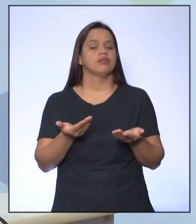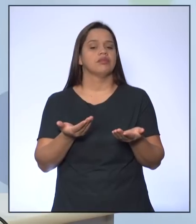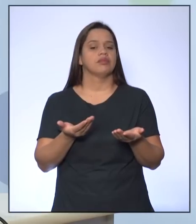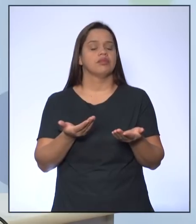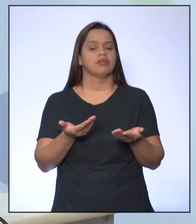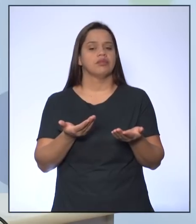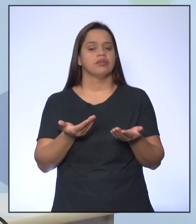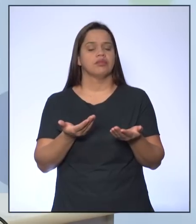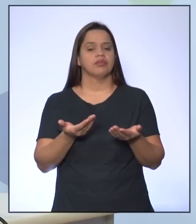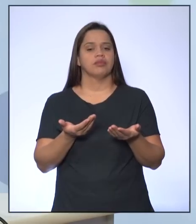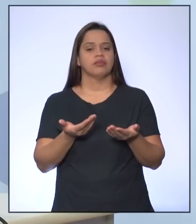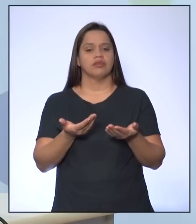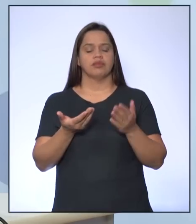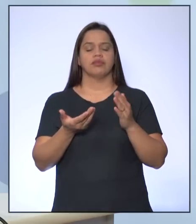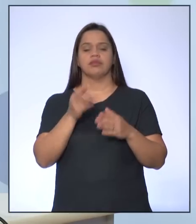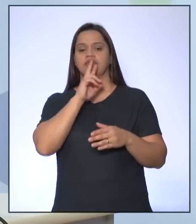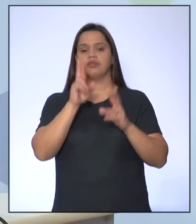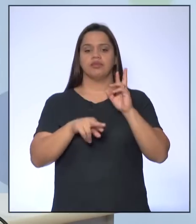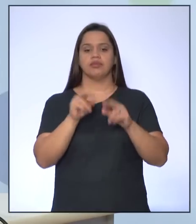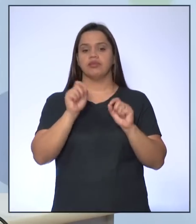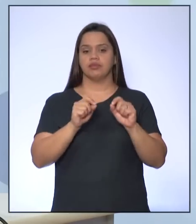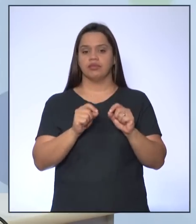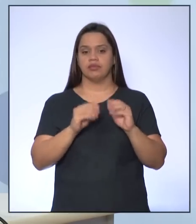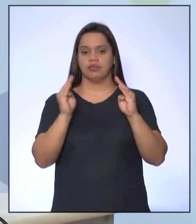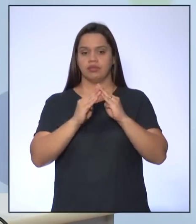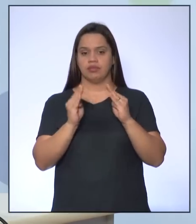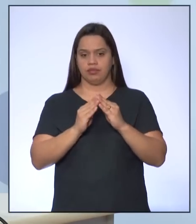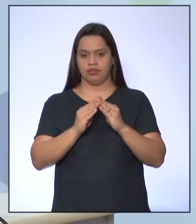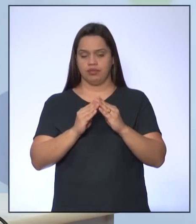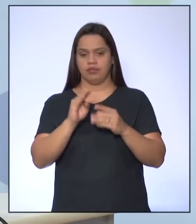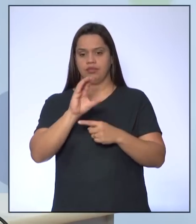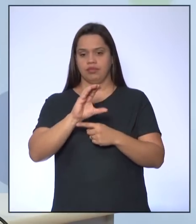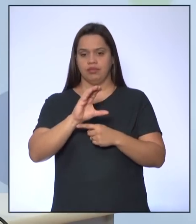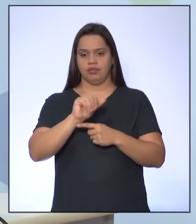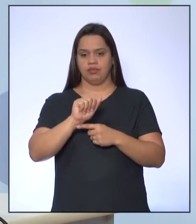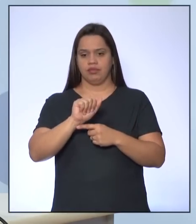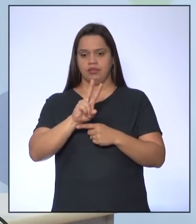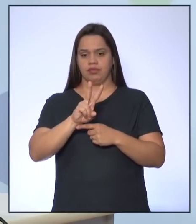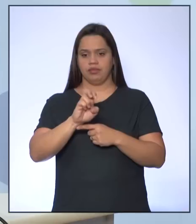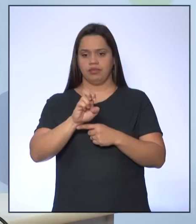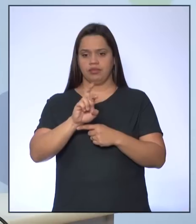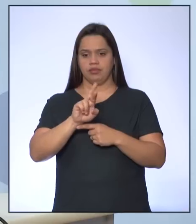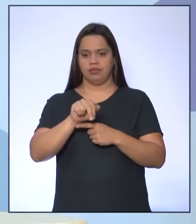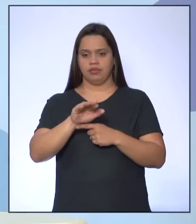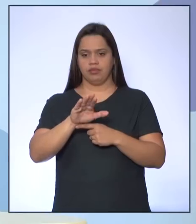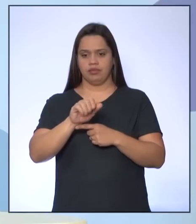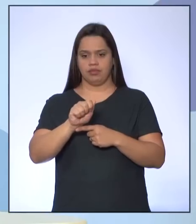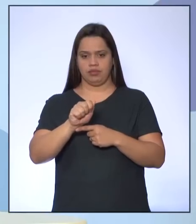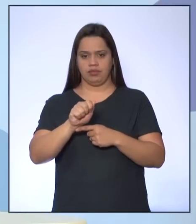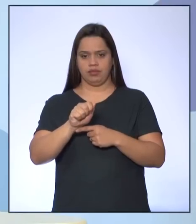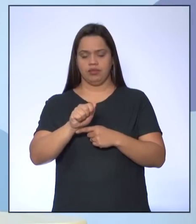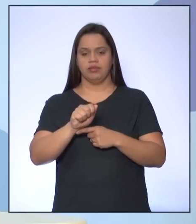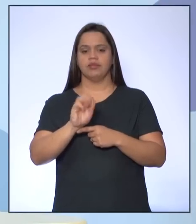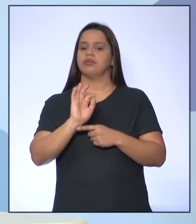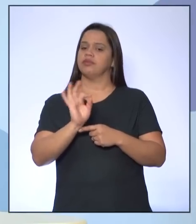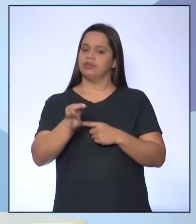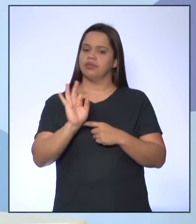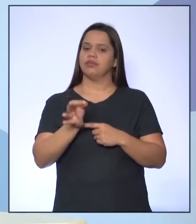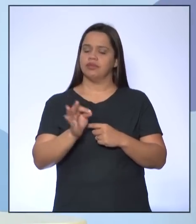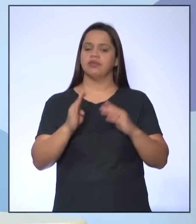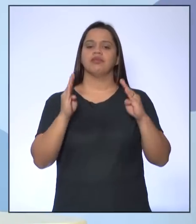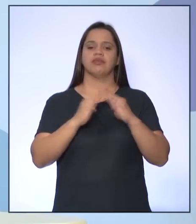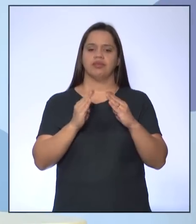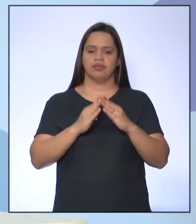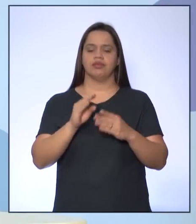essa imagem. E eles colocaram que moravam numa caverna. Tá certo, Janaína? Muito bem, realmente, moravam